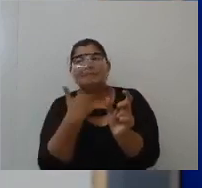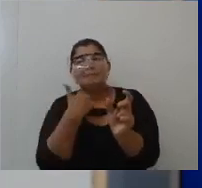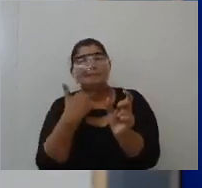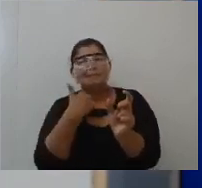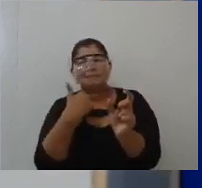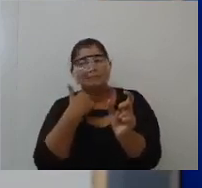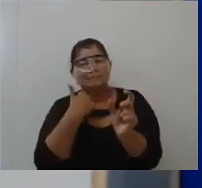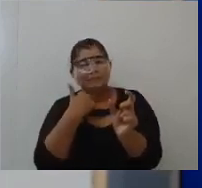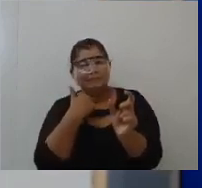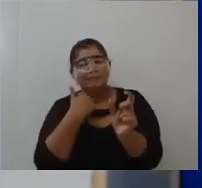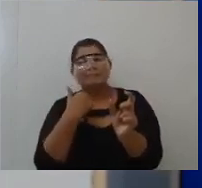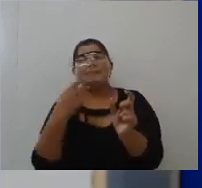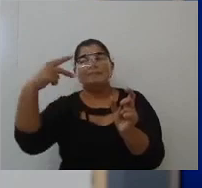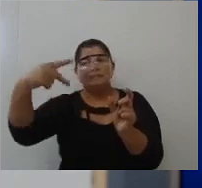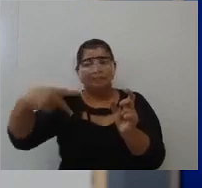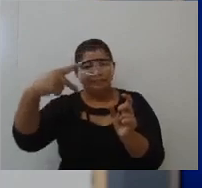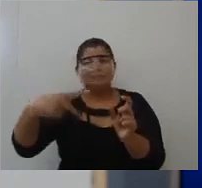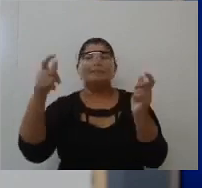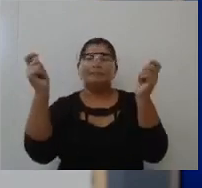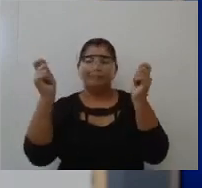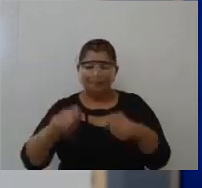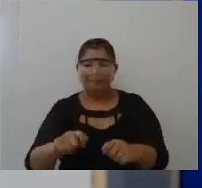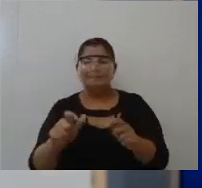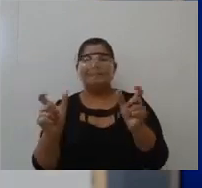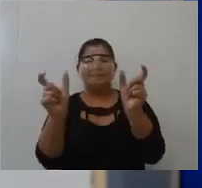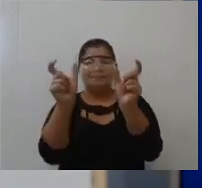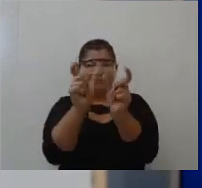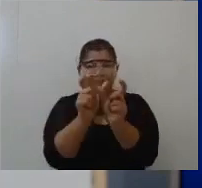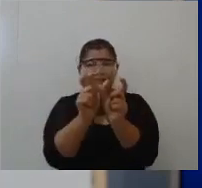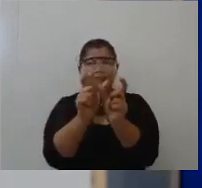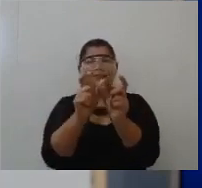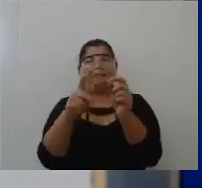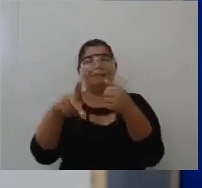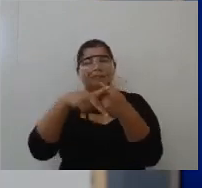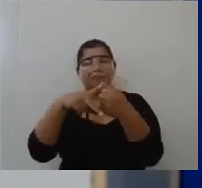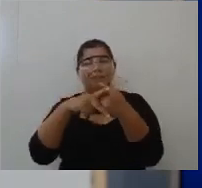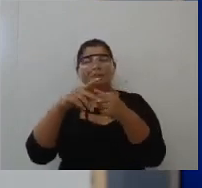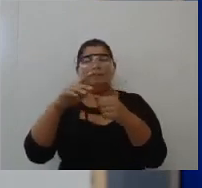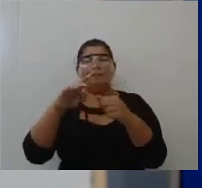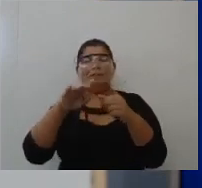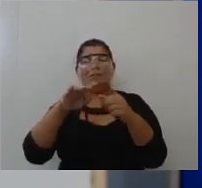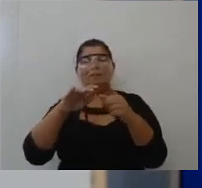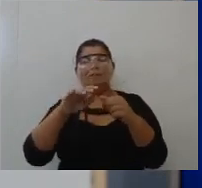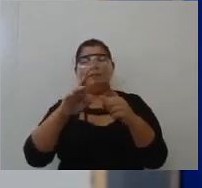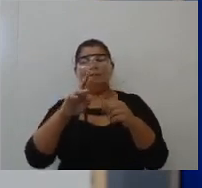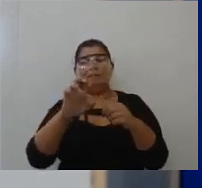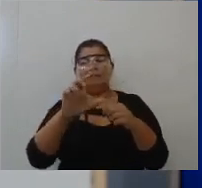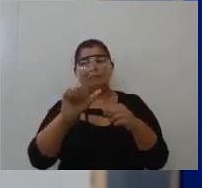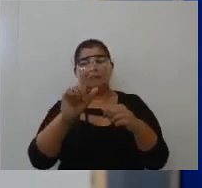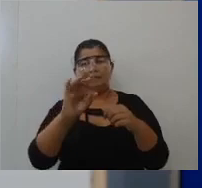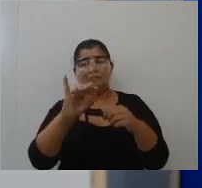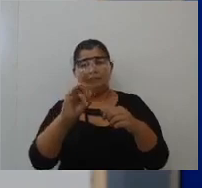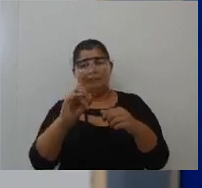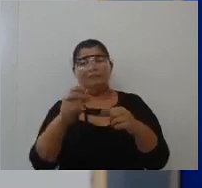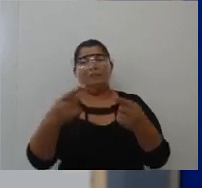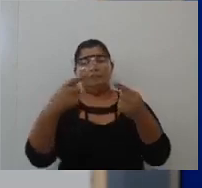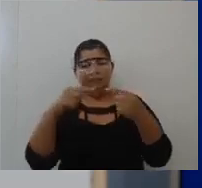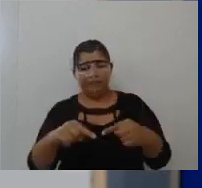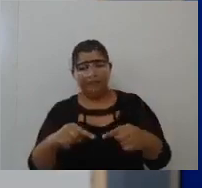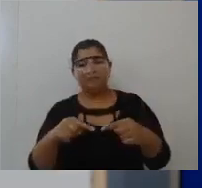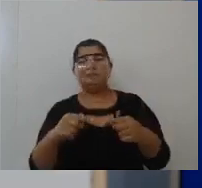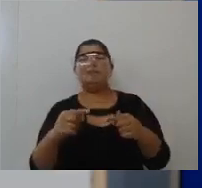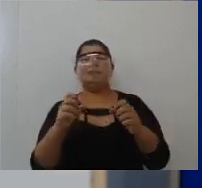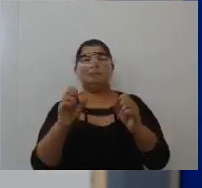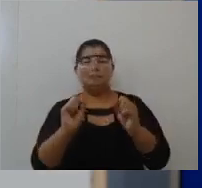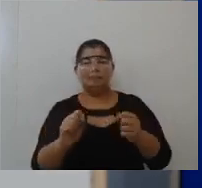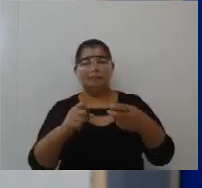os quais, as quais, ele é um pronome relativo. Luiz, isso vai ajudar em que na minha vida na hora da redação? Eu sou aluno de